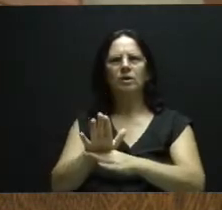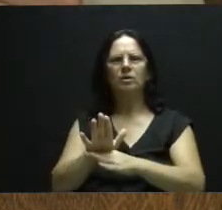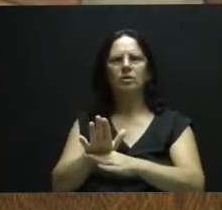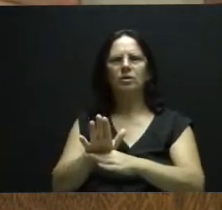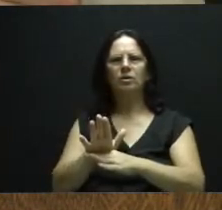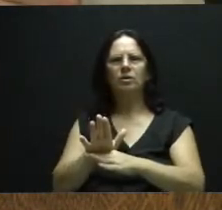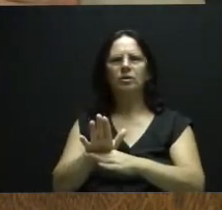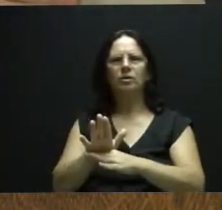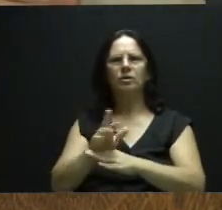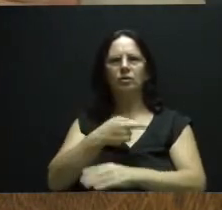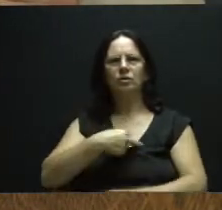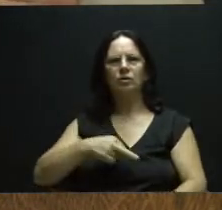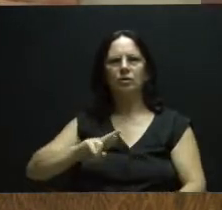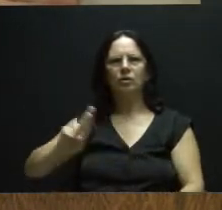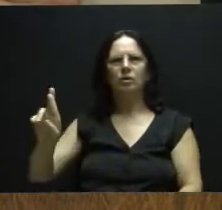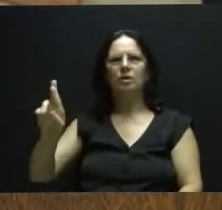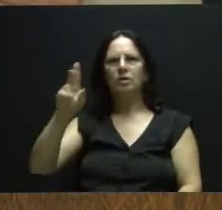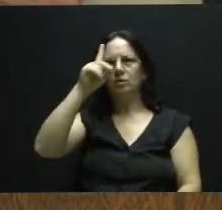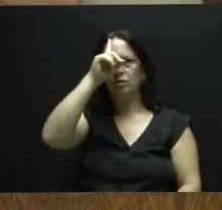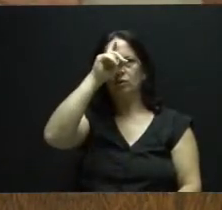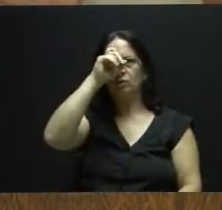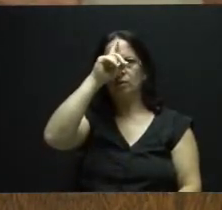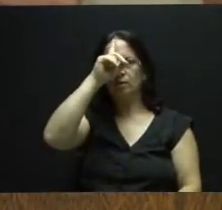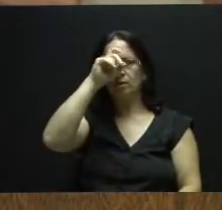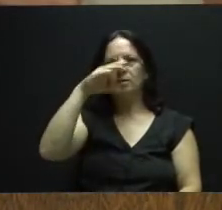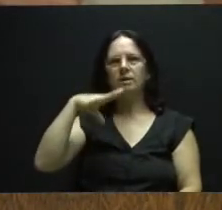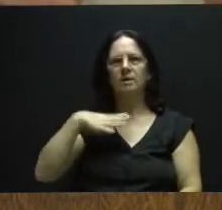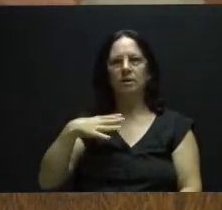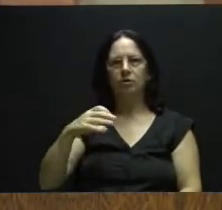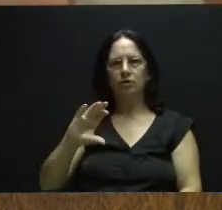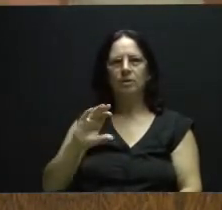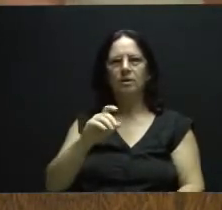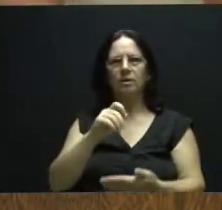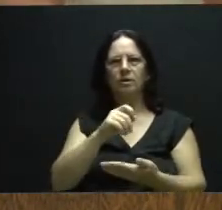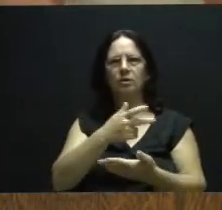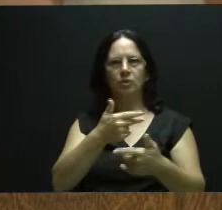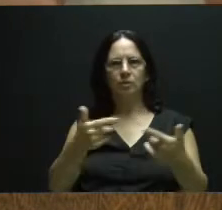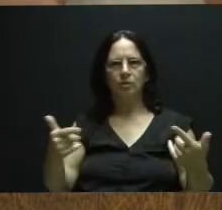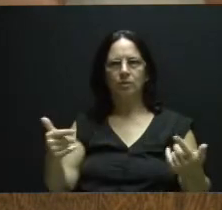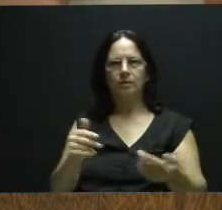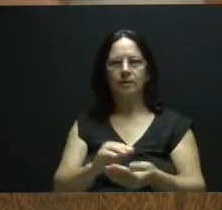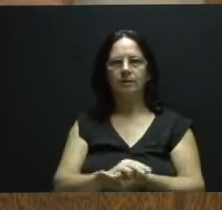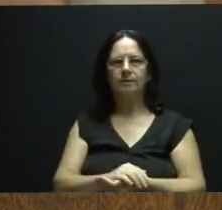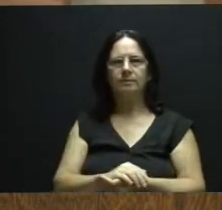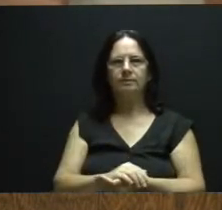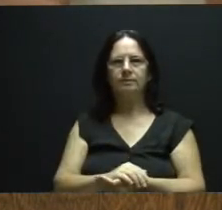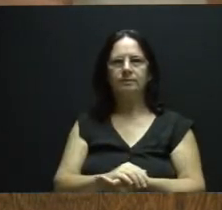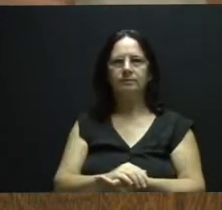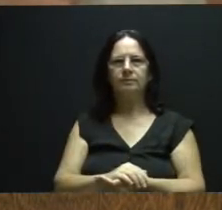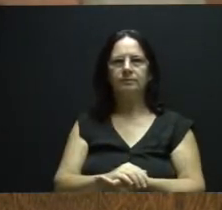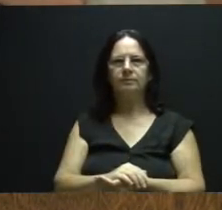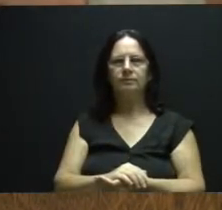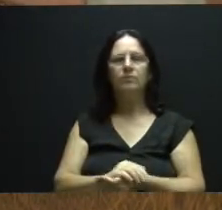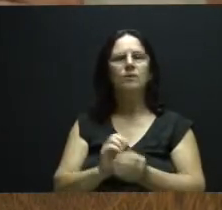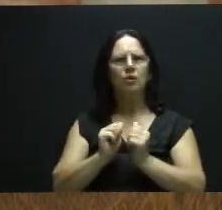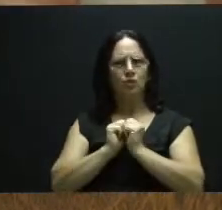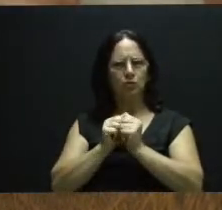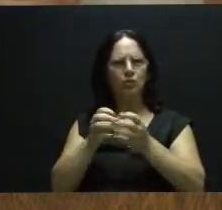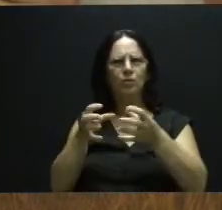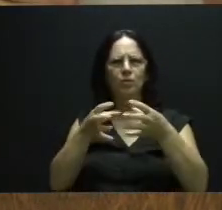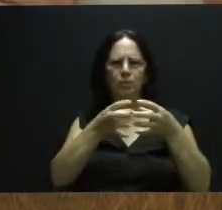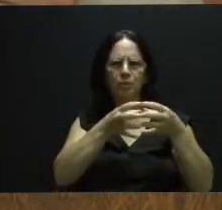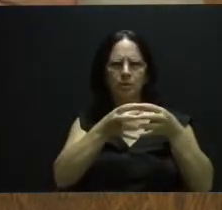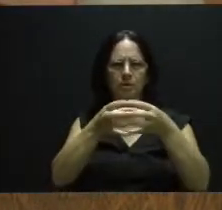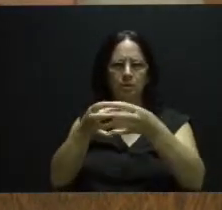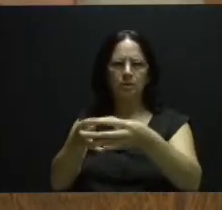assistência religiosa nos hospitais do município de cubatão e dá outras providências essas comissões usando